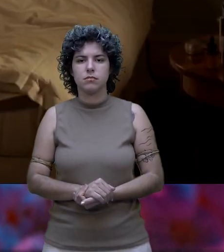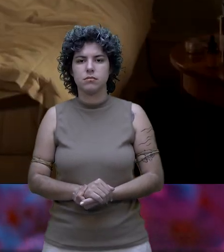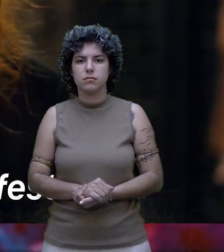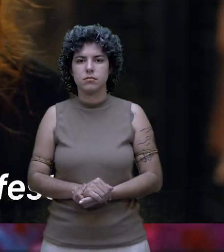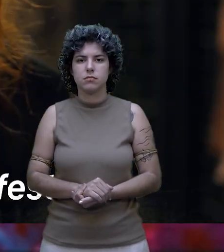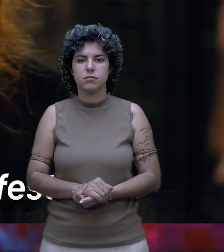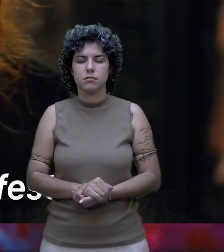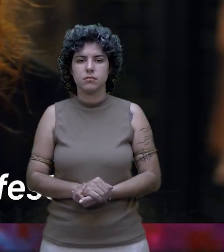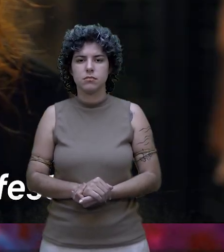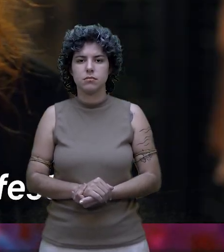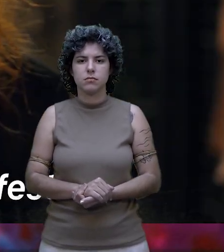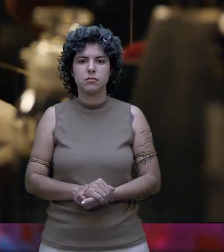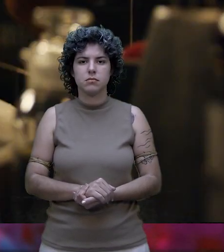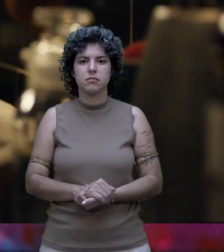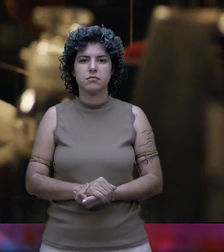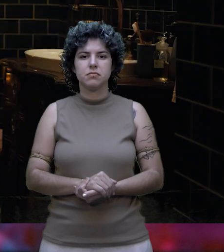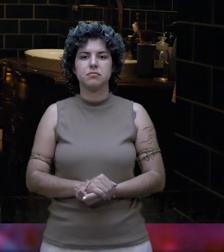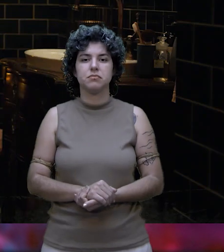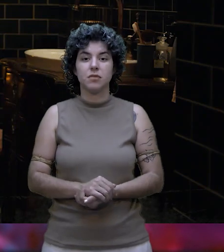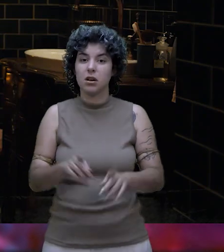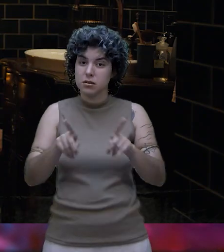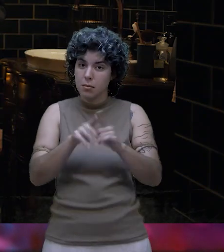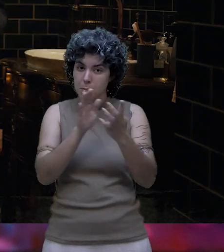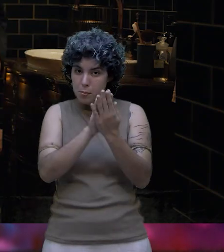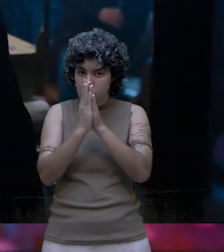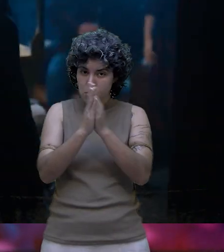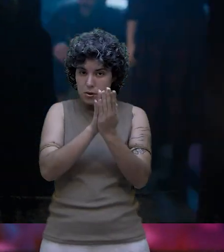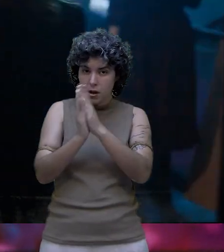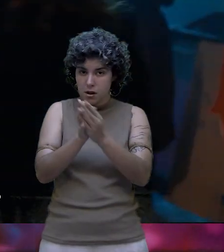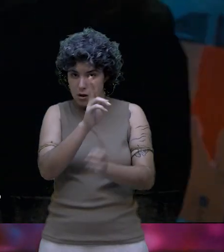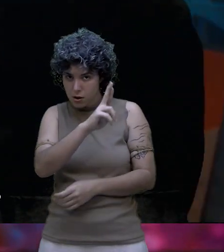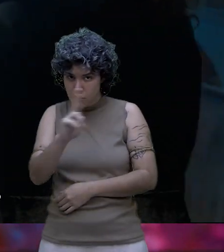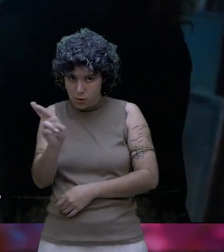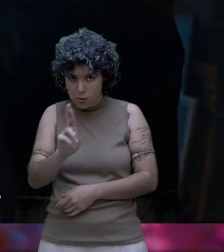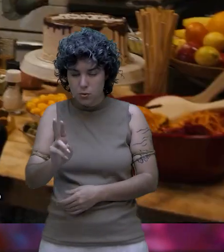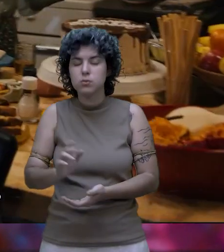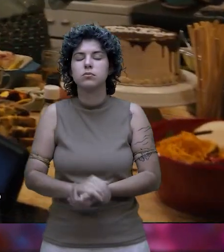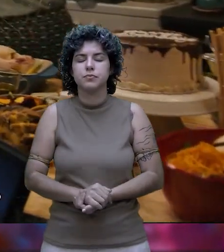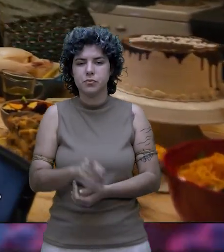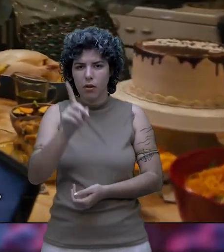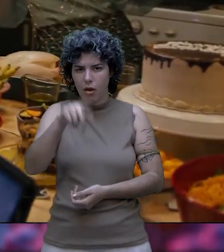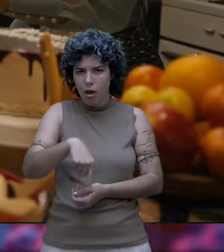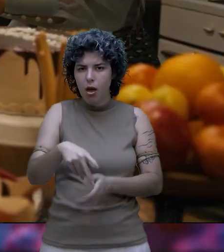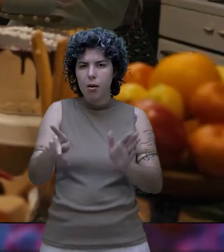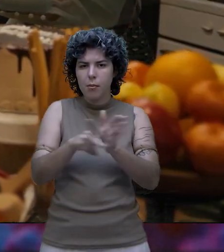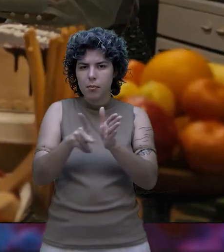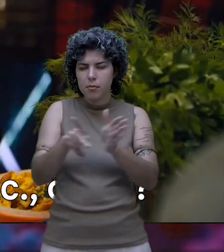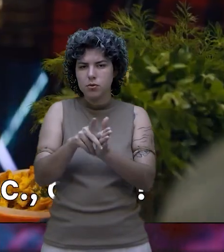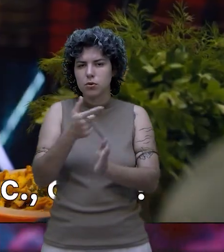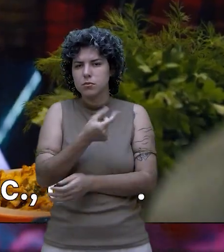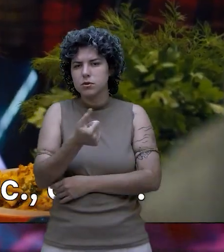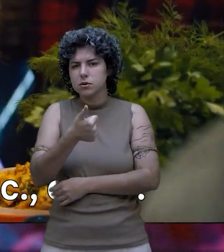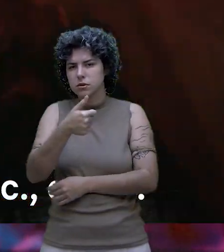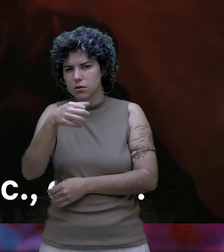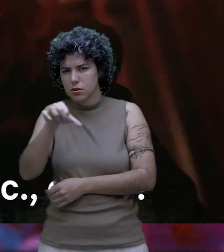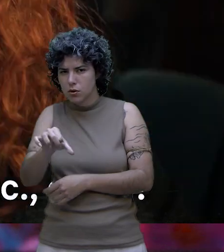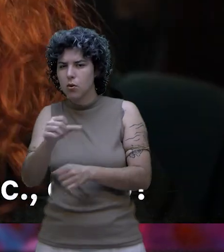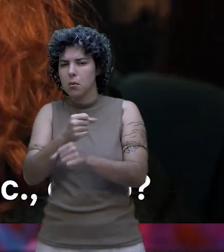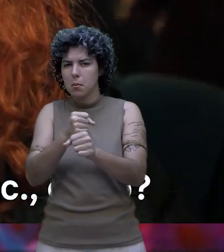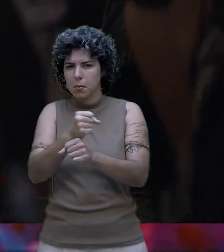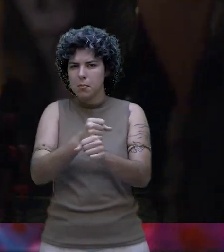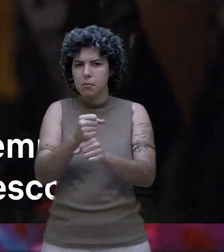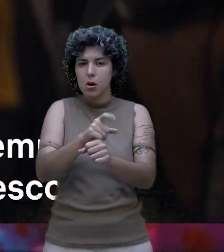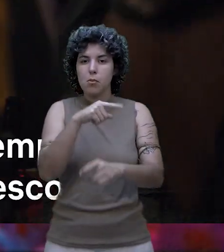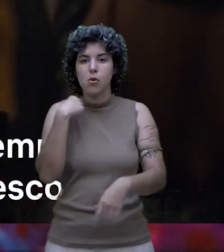Have fun. Boneca Russa, série de 2019. Morreu, reviveu e mandou o patriarcado pro inferno.